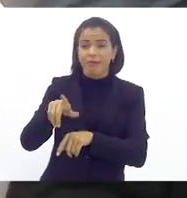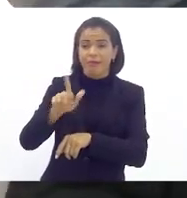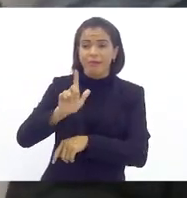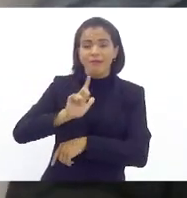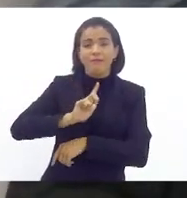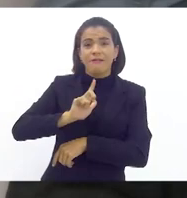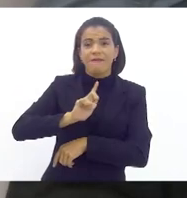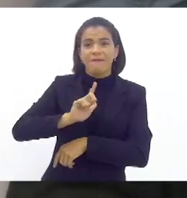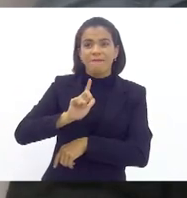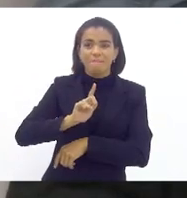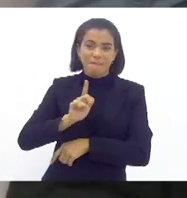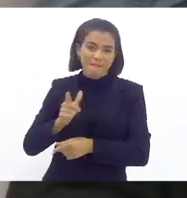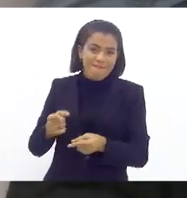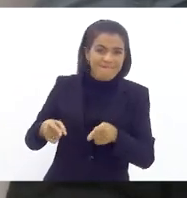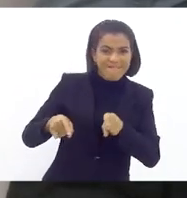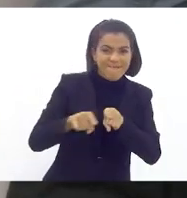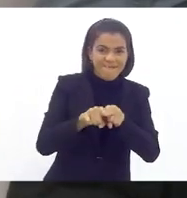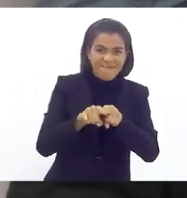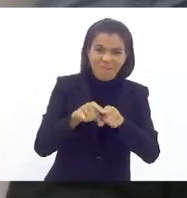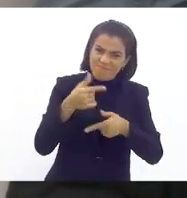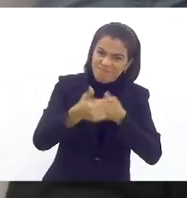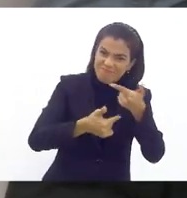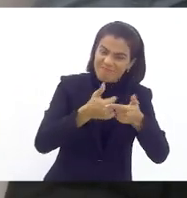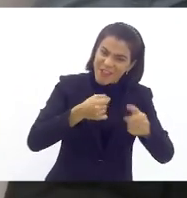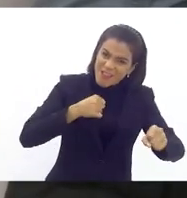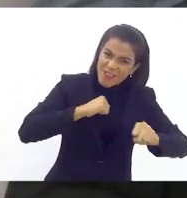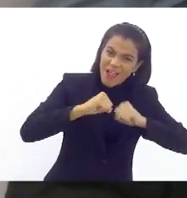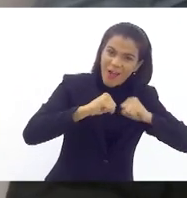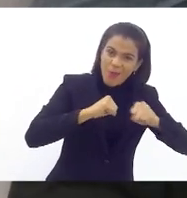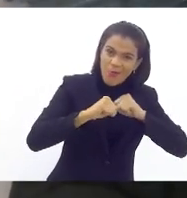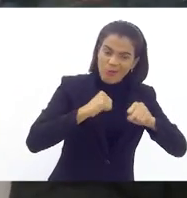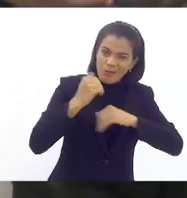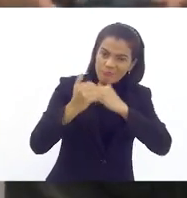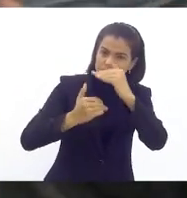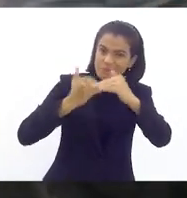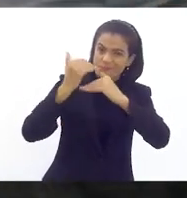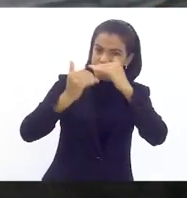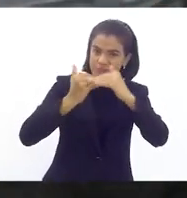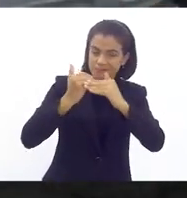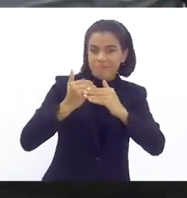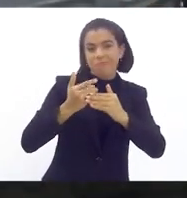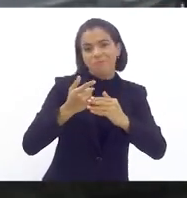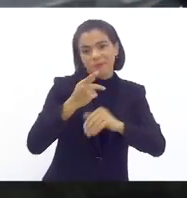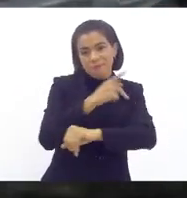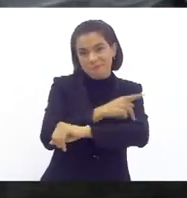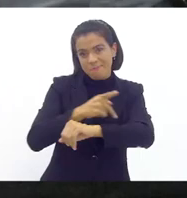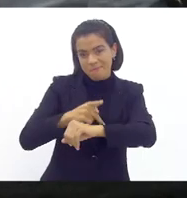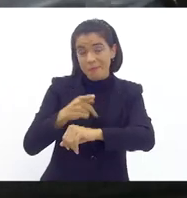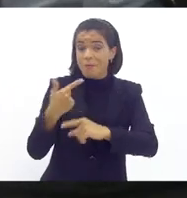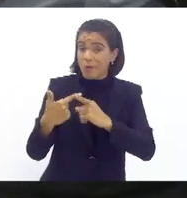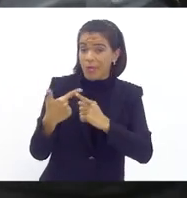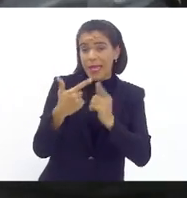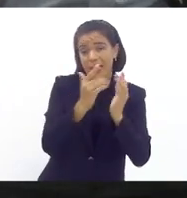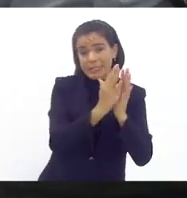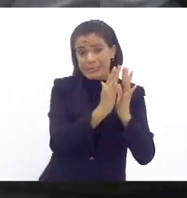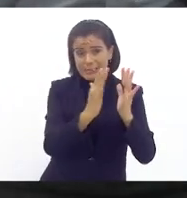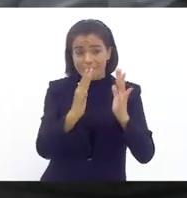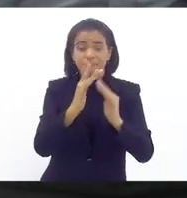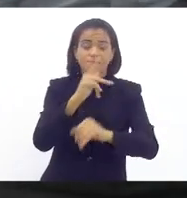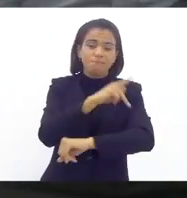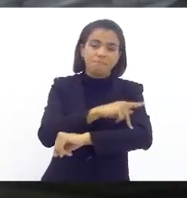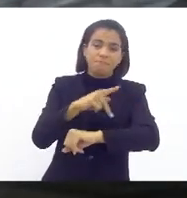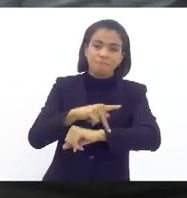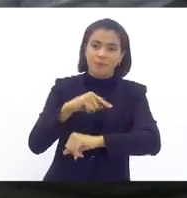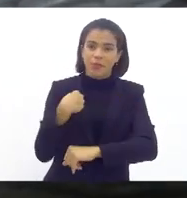querendo colar com a gente nessa luta, nesse processo, nesse processo pedagógico, porque esse processo pedagógico, o